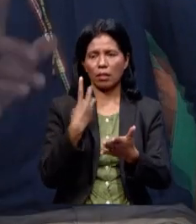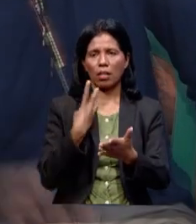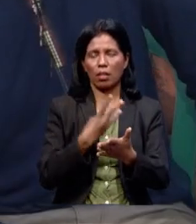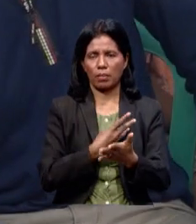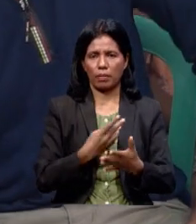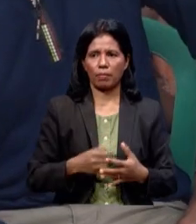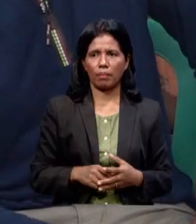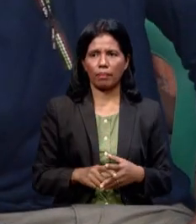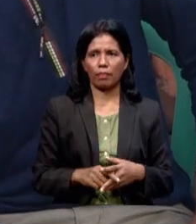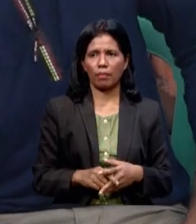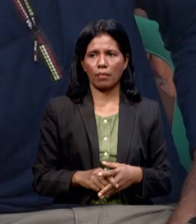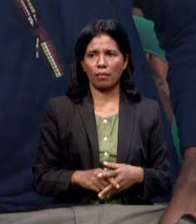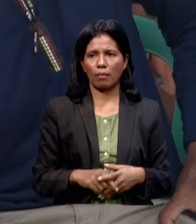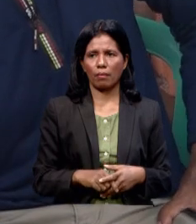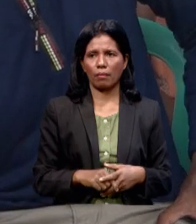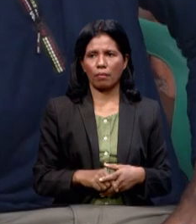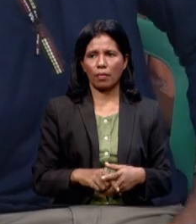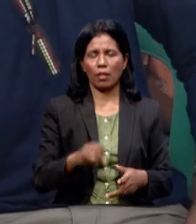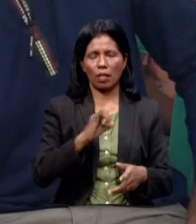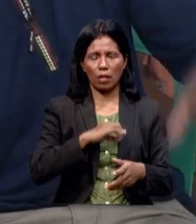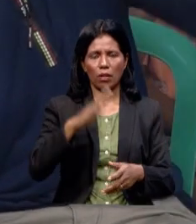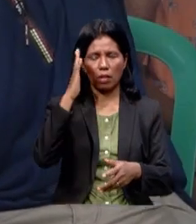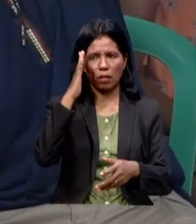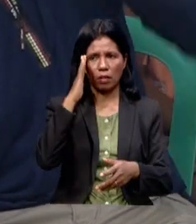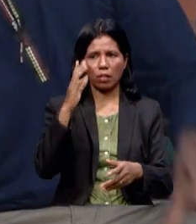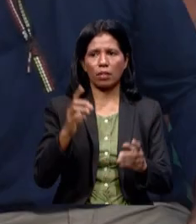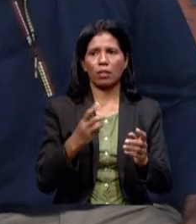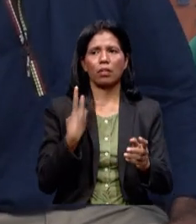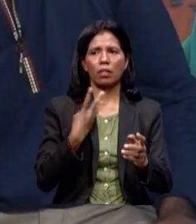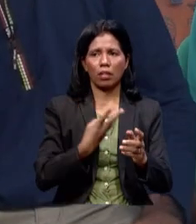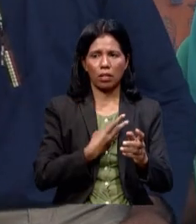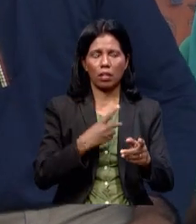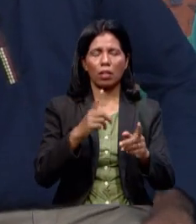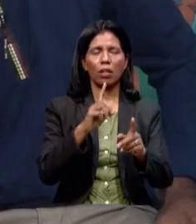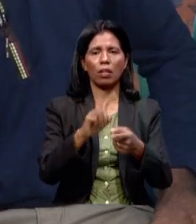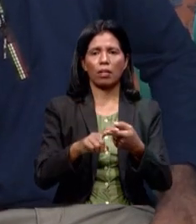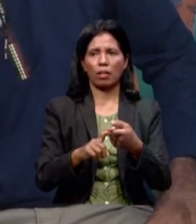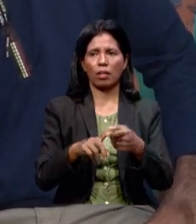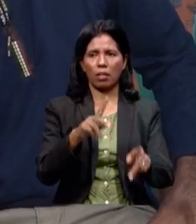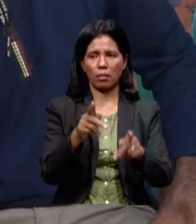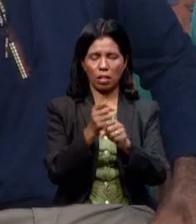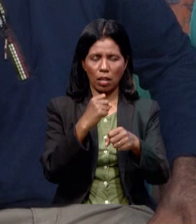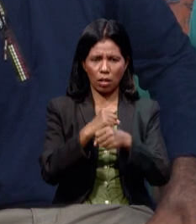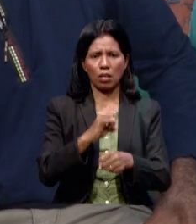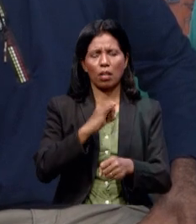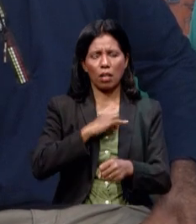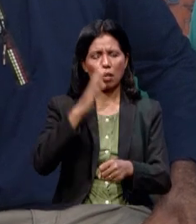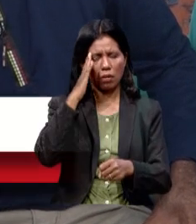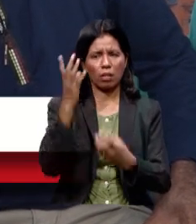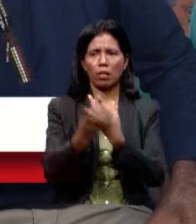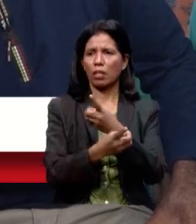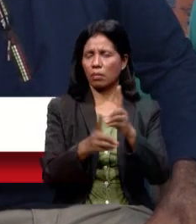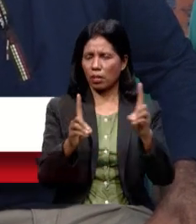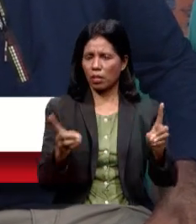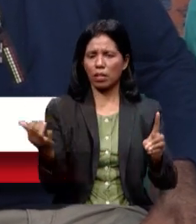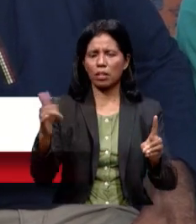ame. Ao noi impense nebe mak oras balu itene maluk sira oni. Alu ne aoni demokrasi ne sira la